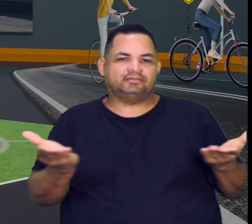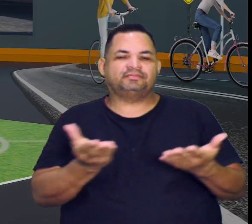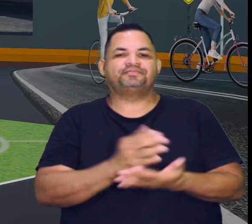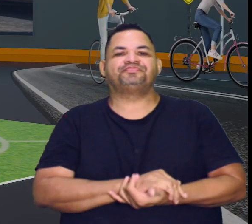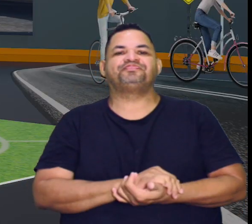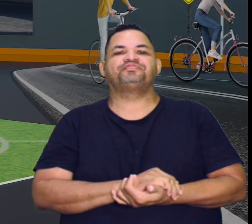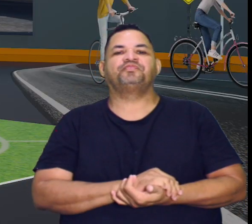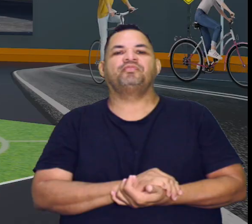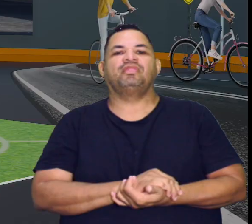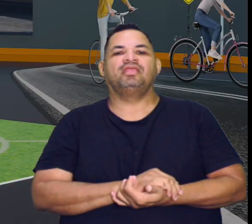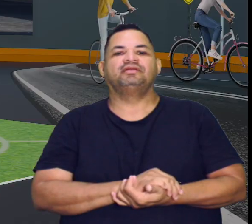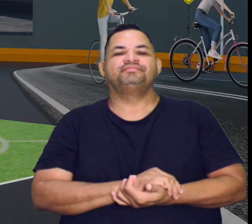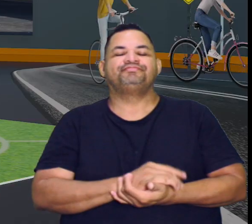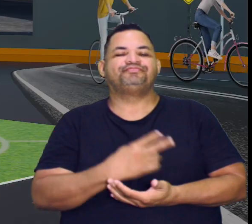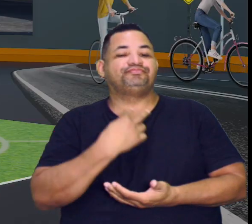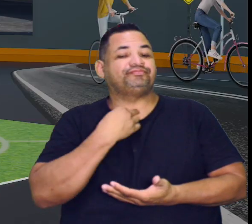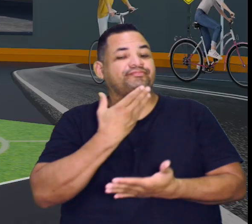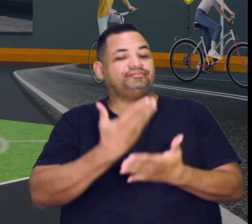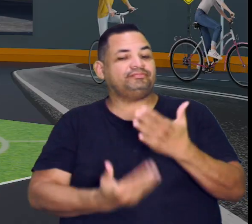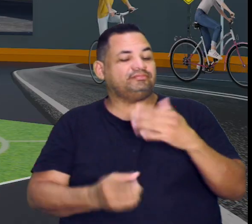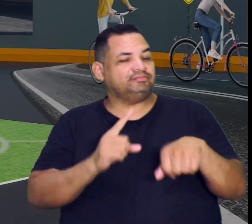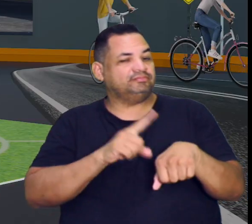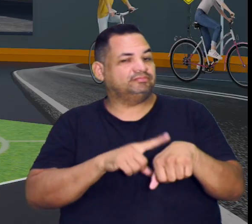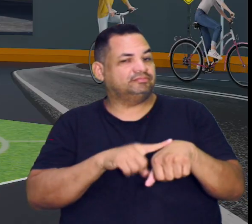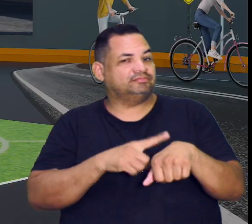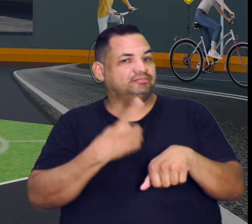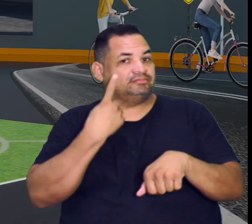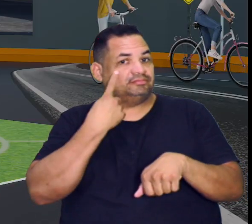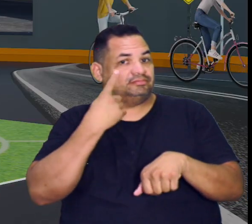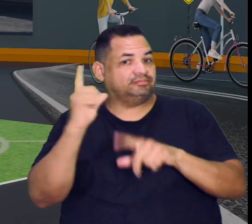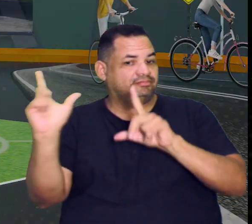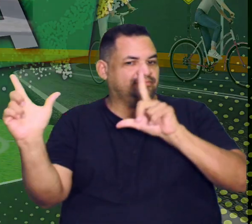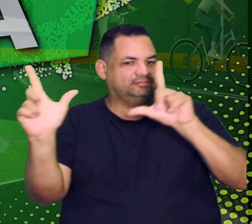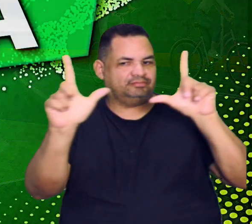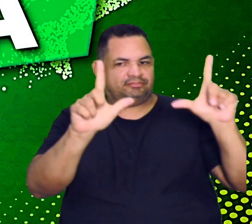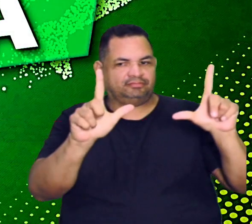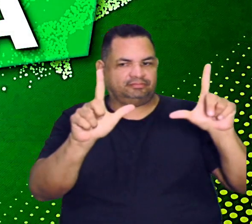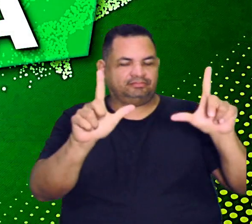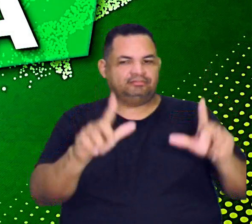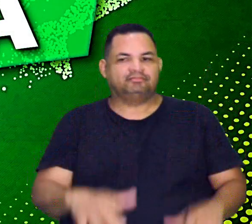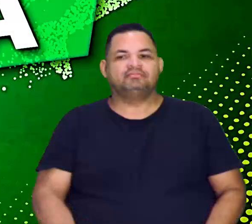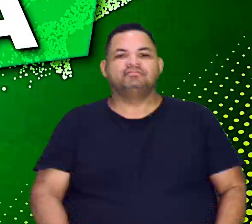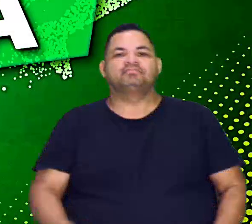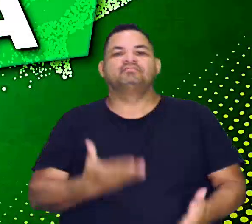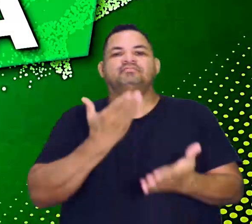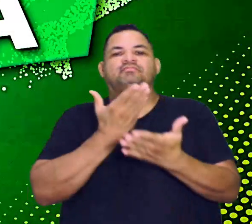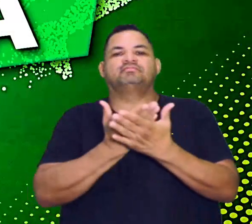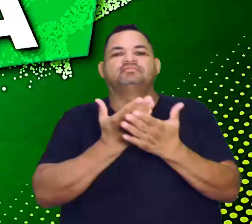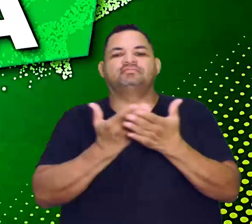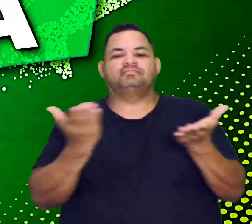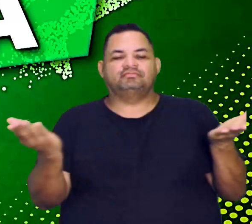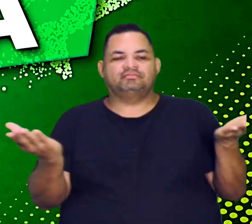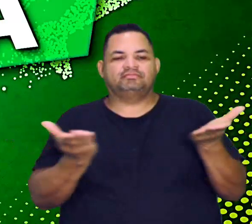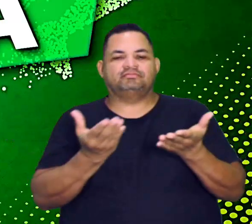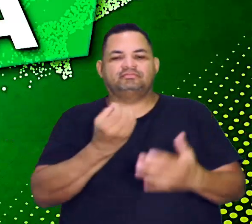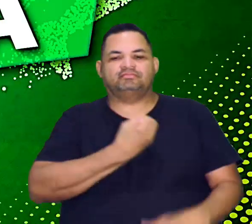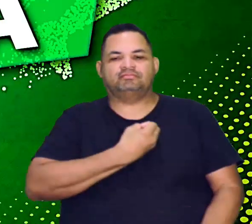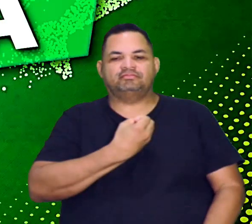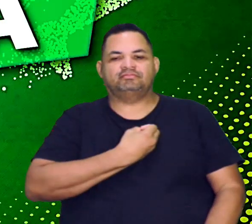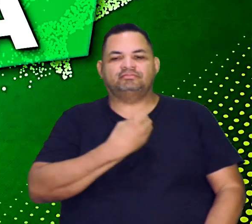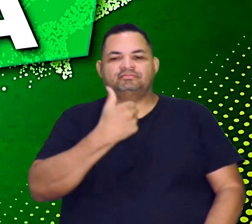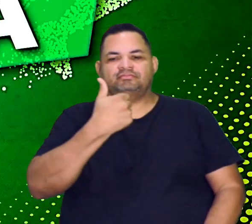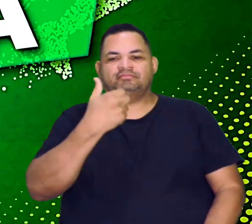estudantes. Então, sem perder tempo, dá uma olhada no nosso slide. Olha só o que nós temos aí na aula de hoje, na aula de